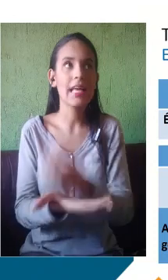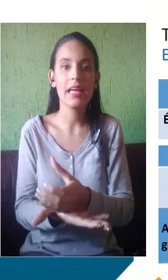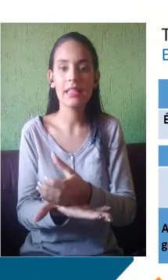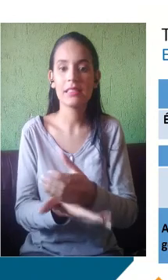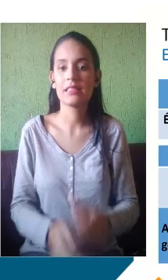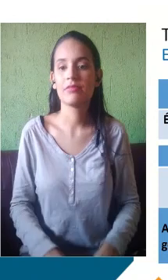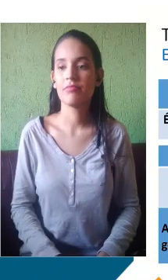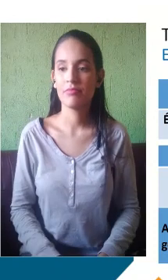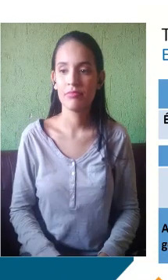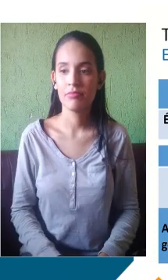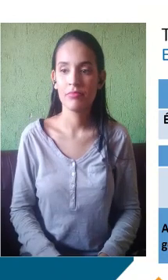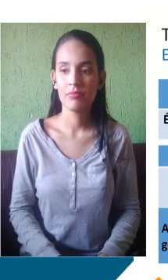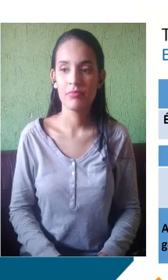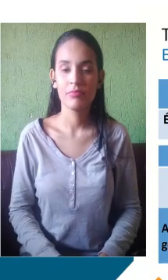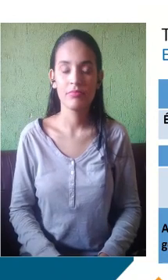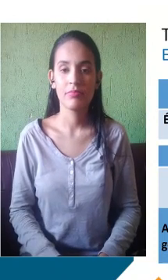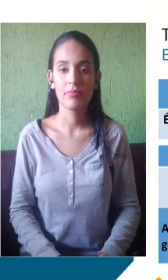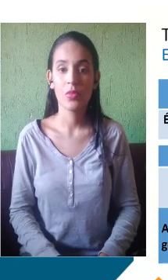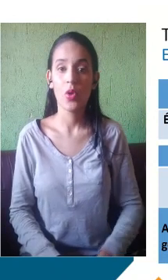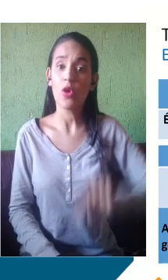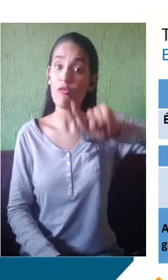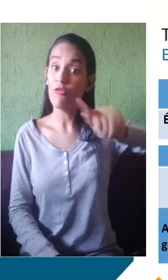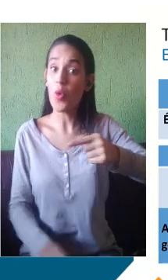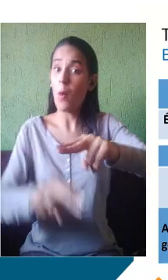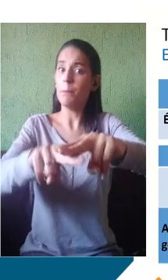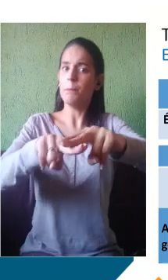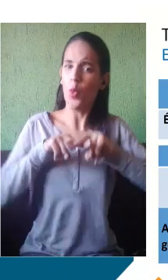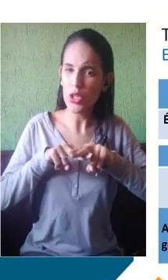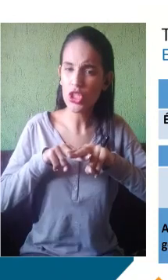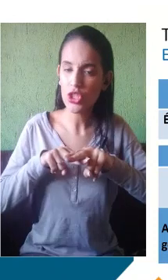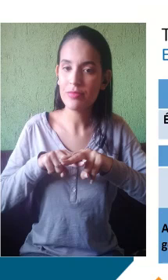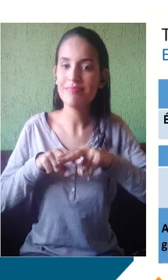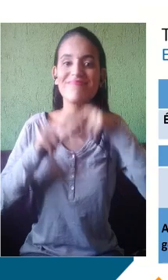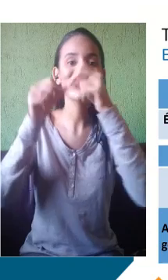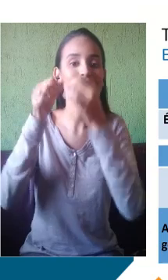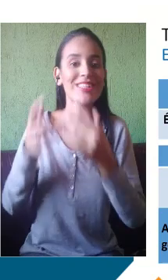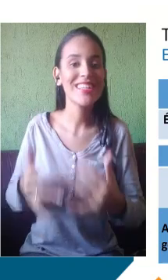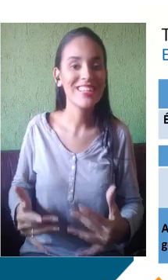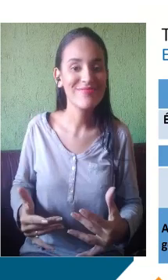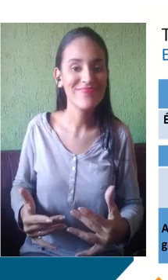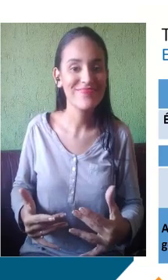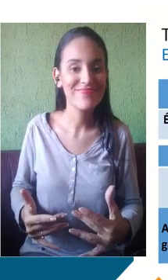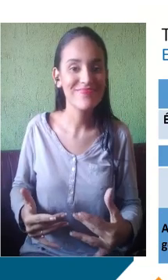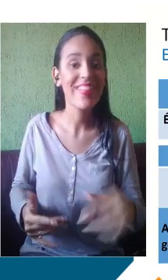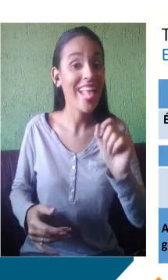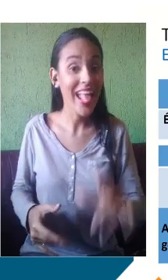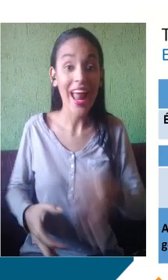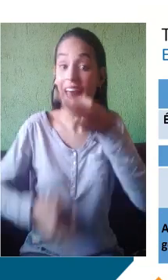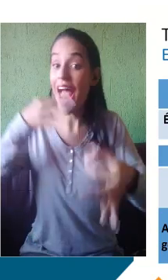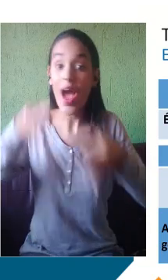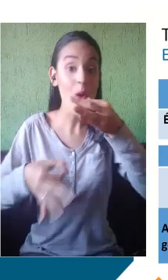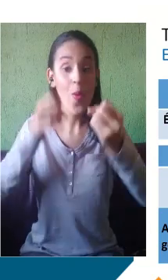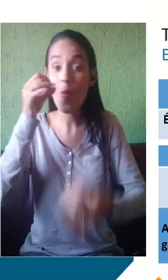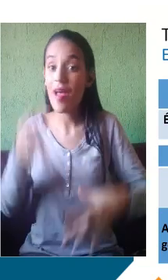gerar corrupção e desvio de dinheiro público. Ou seja, essa justificação colocada, né, ela serve de fundamentação. A gente vai chamar isso